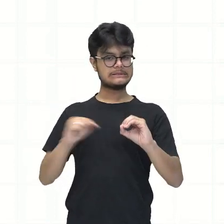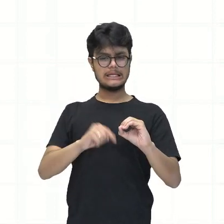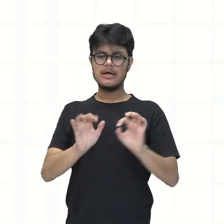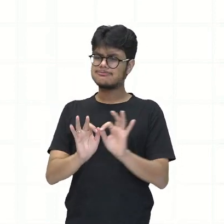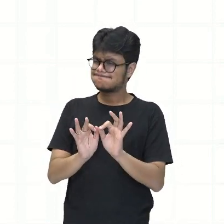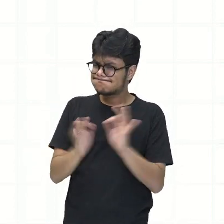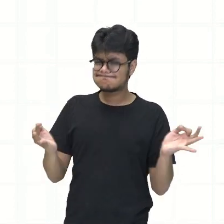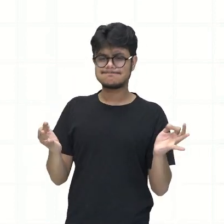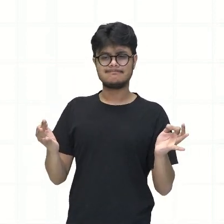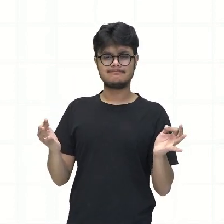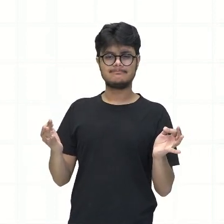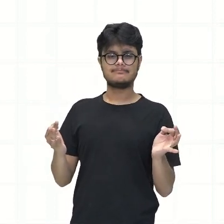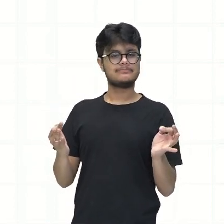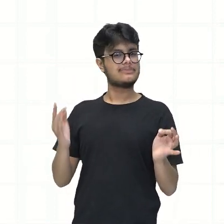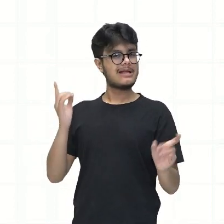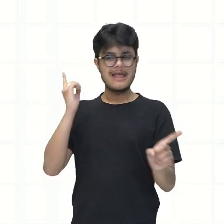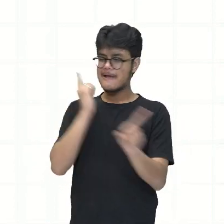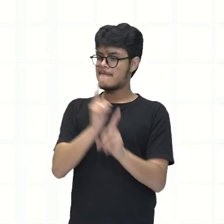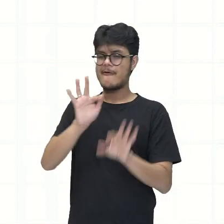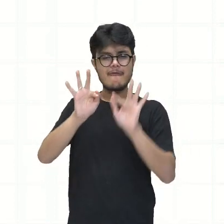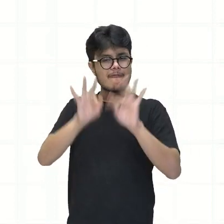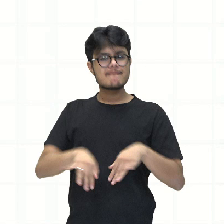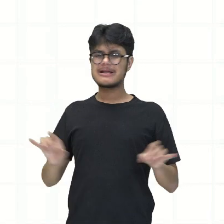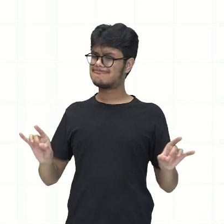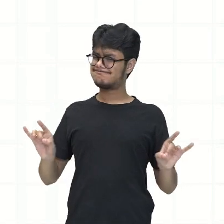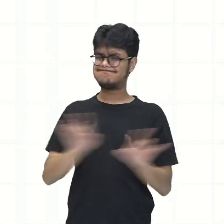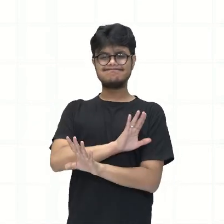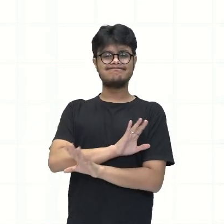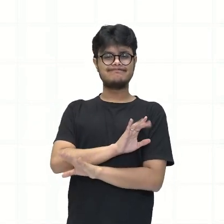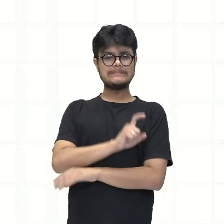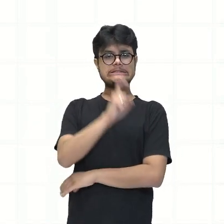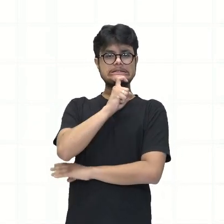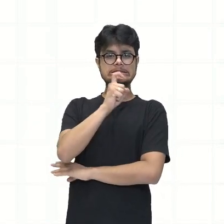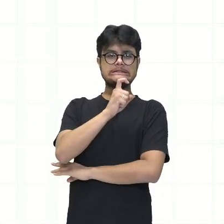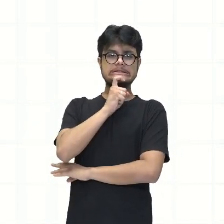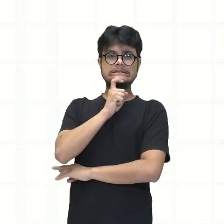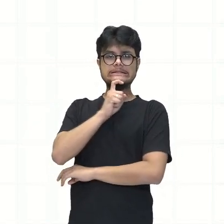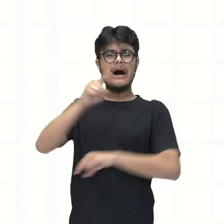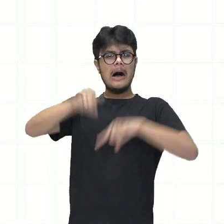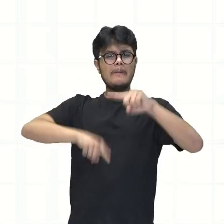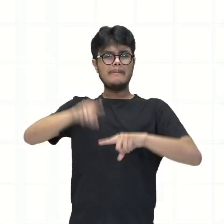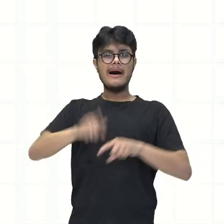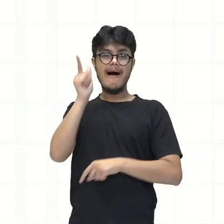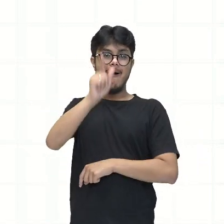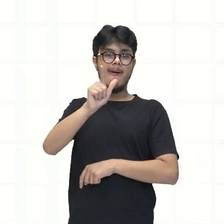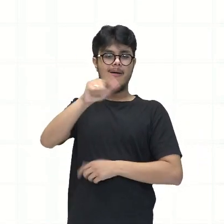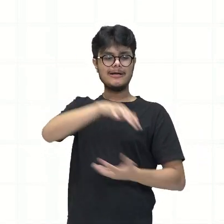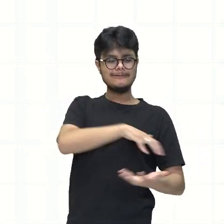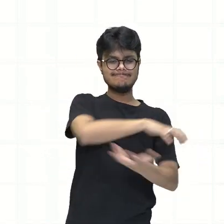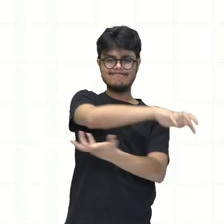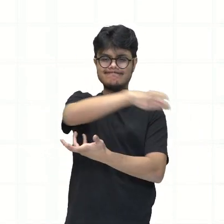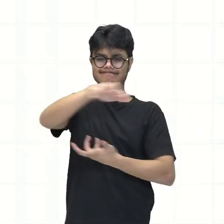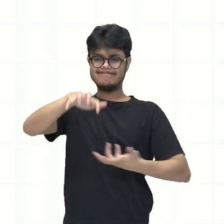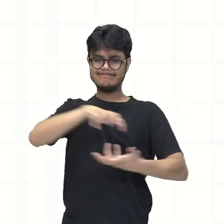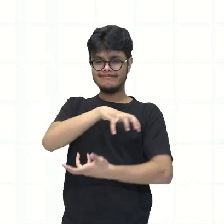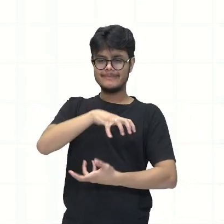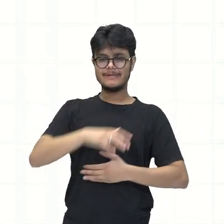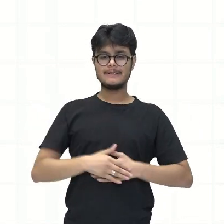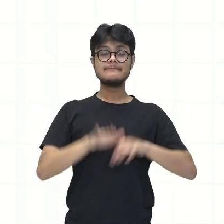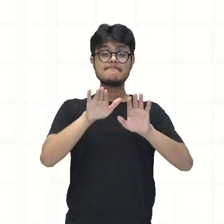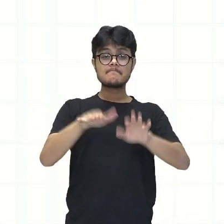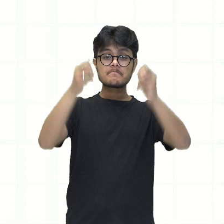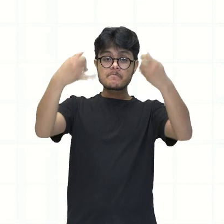absoluto, né, que é a condição de maior resfriamento que um corpo pode chegar no universo. Então aí nós